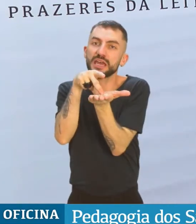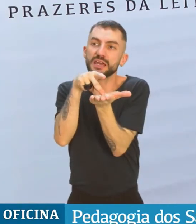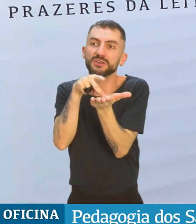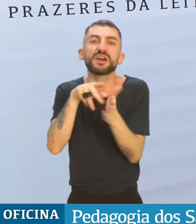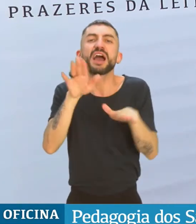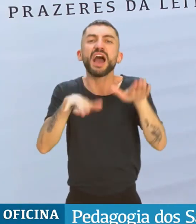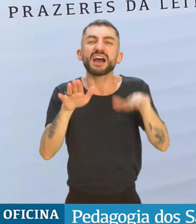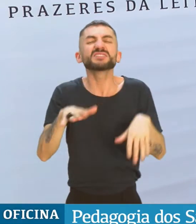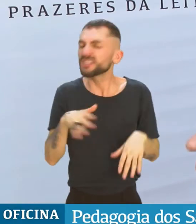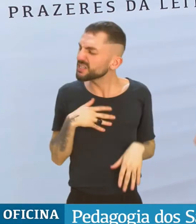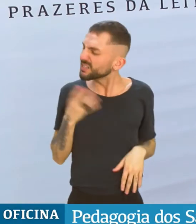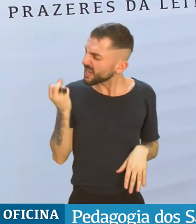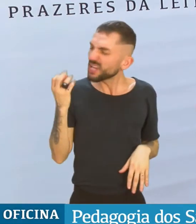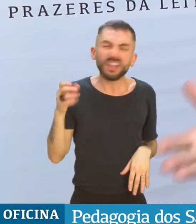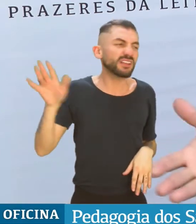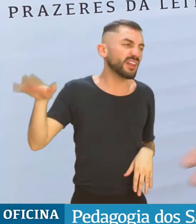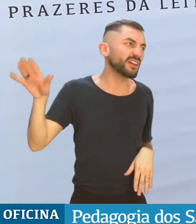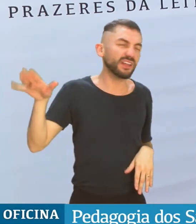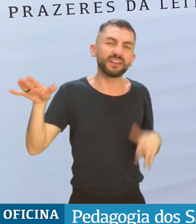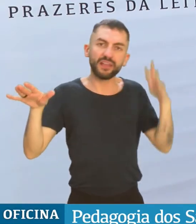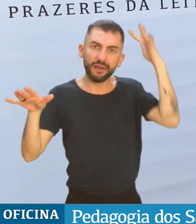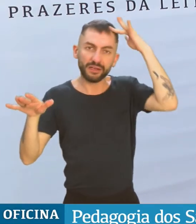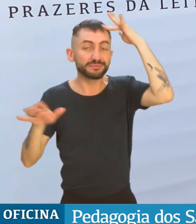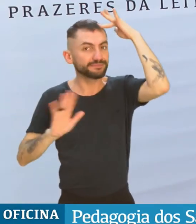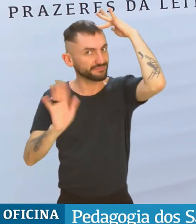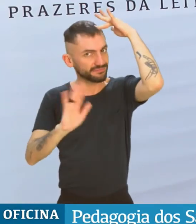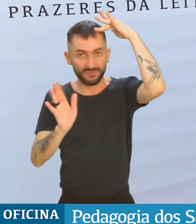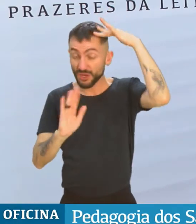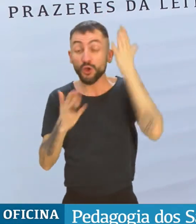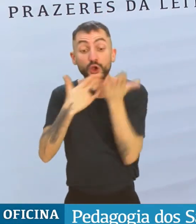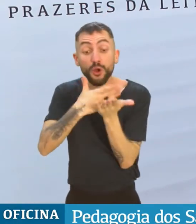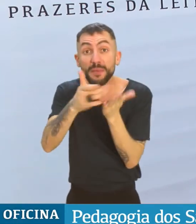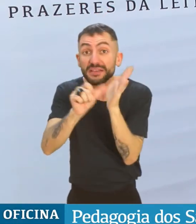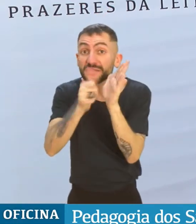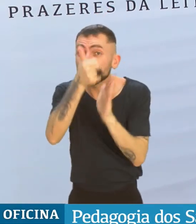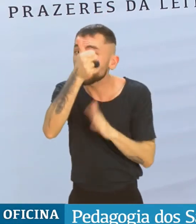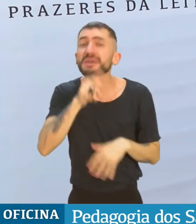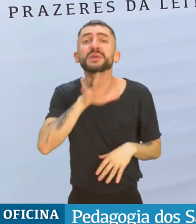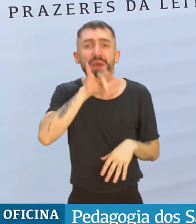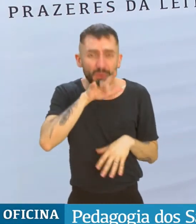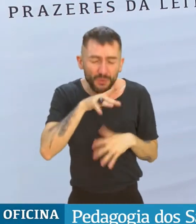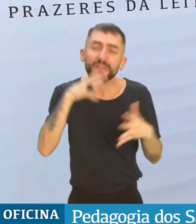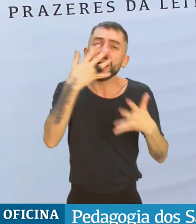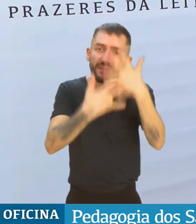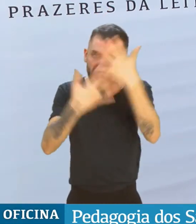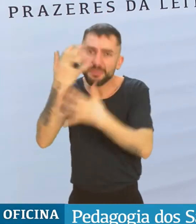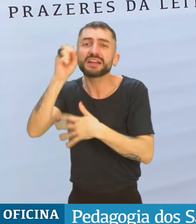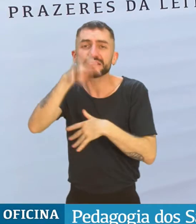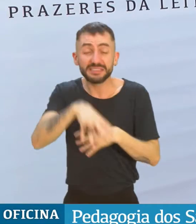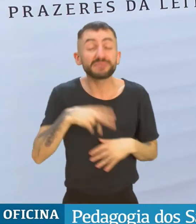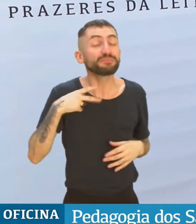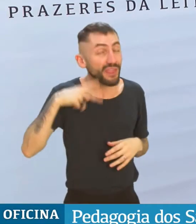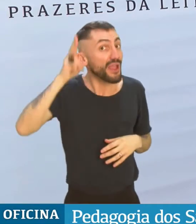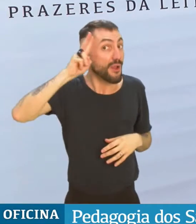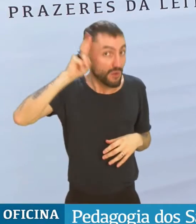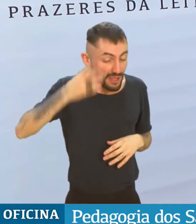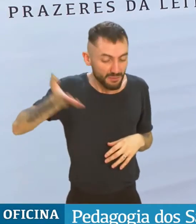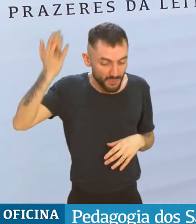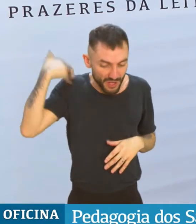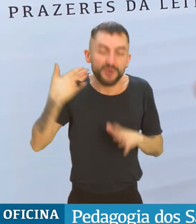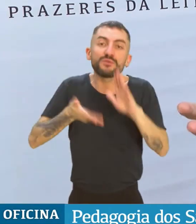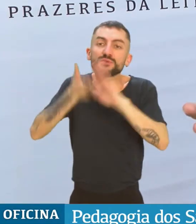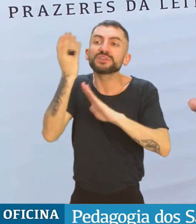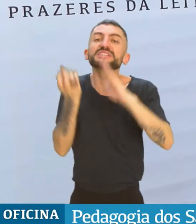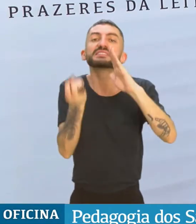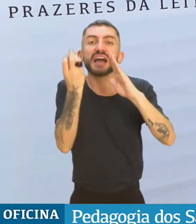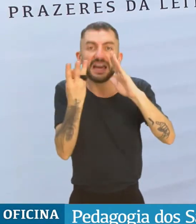no ombro, falar que está tudo lindo, maravilhoso. No começo não vai estar tudo lindo, maravilhoso. Eu lembro de alguns saraus que a gente fez,